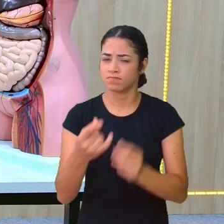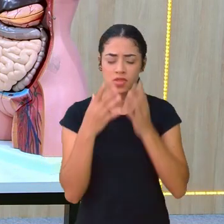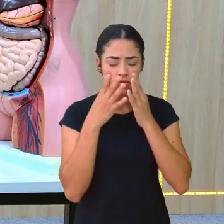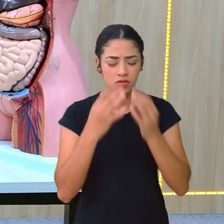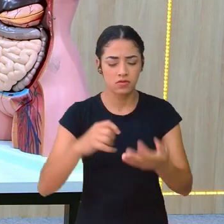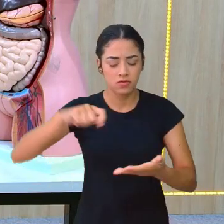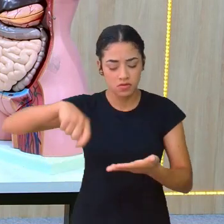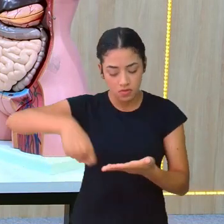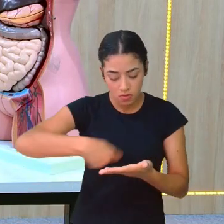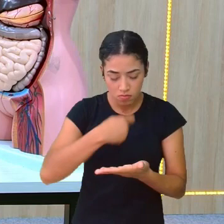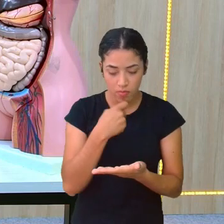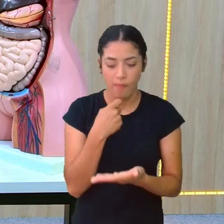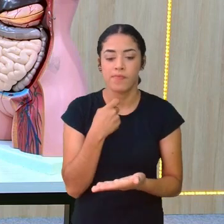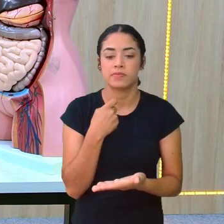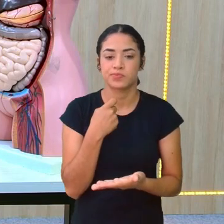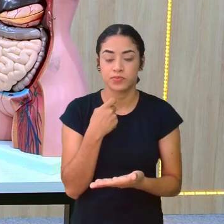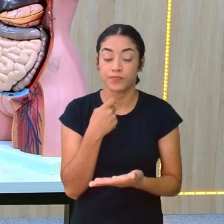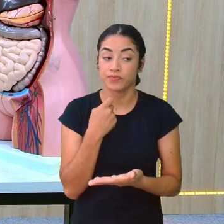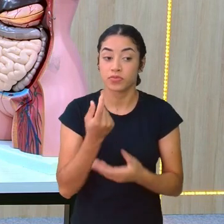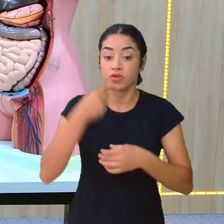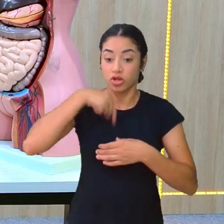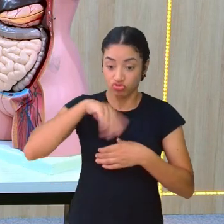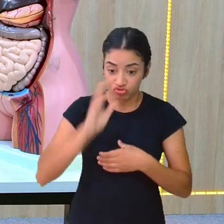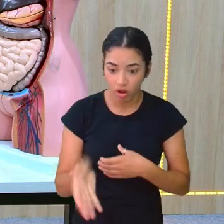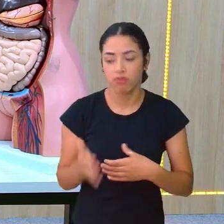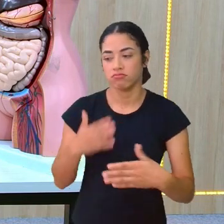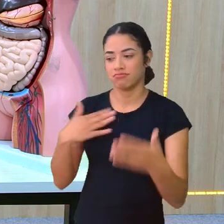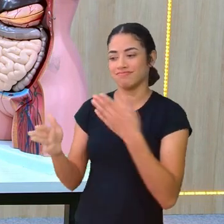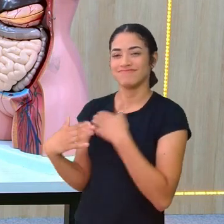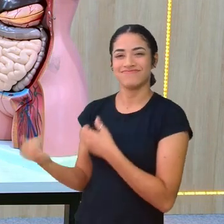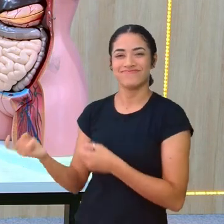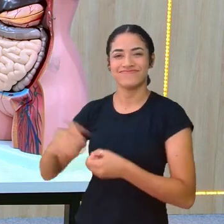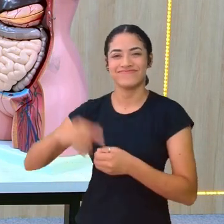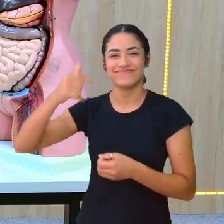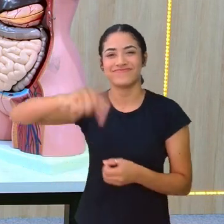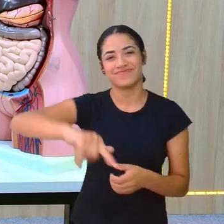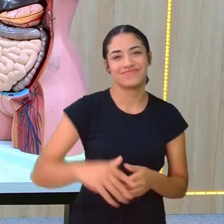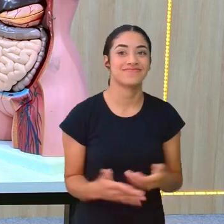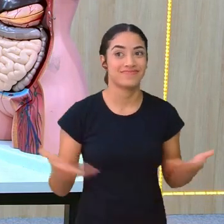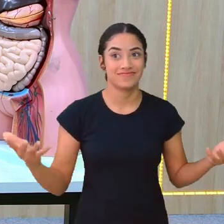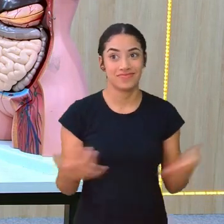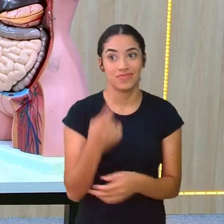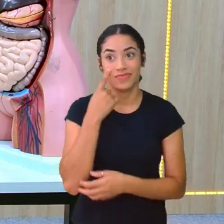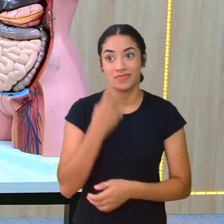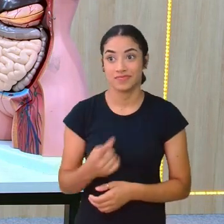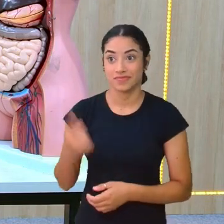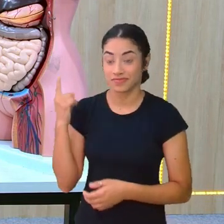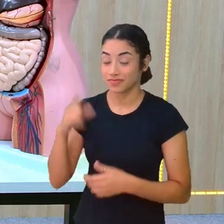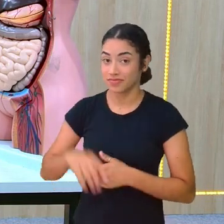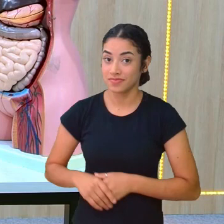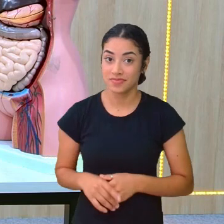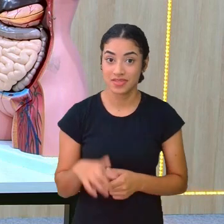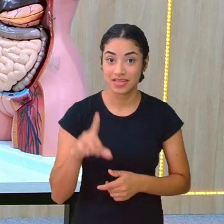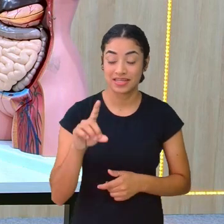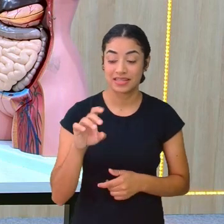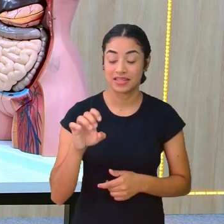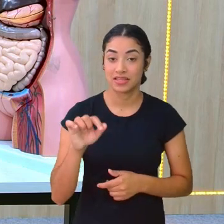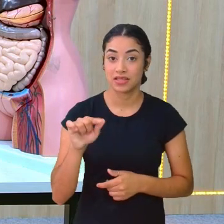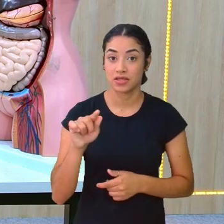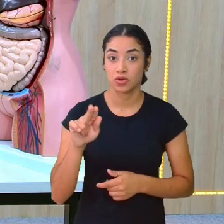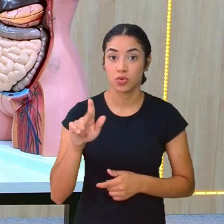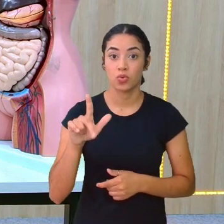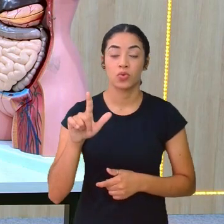parar um pouquinho, depois volta a conversar. Agora aqui, que é a questão da deglutição, tem algo muito